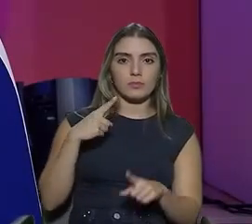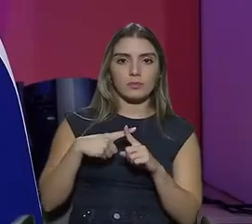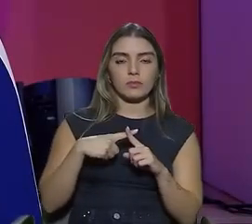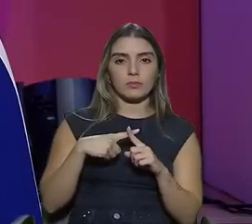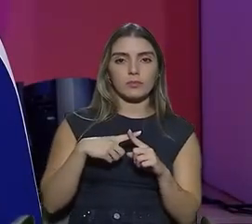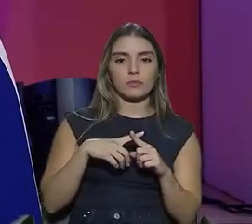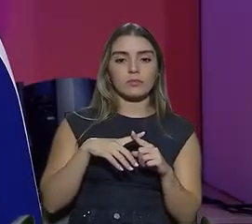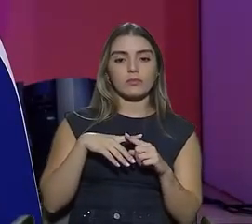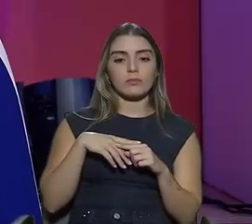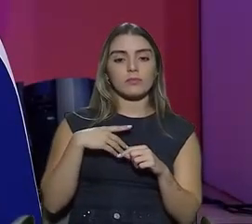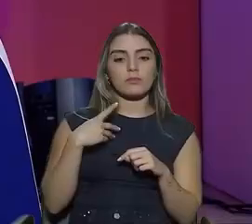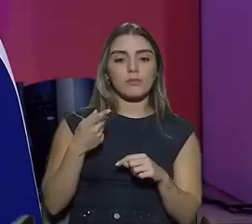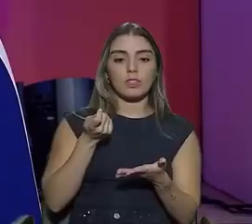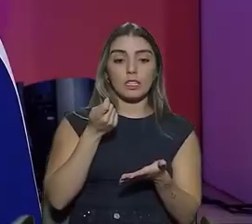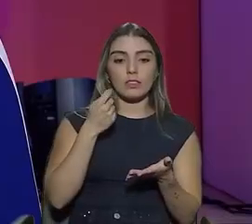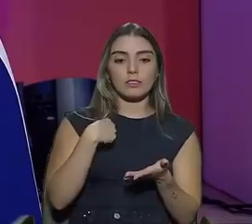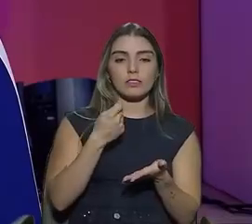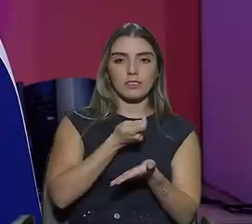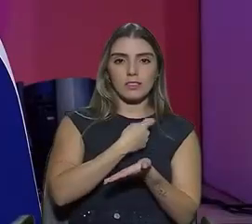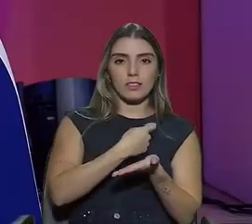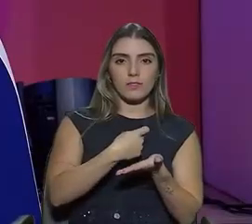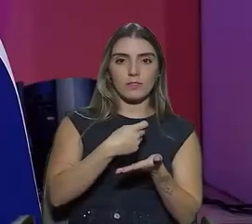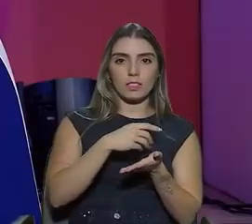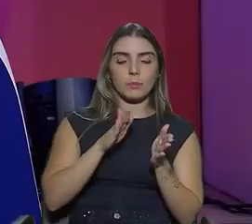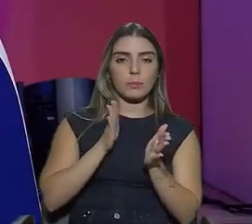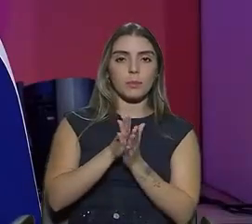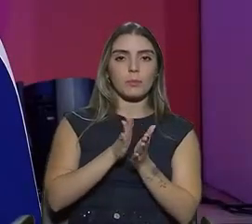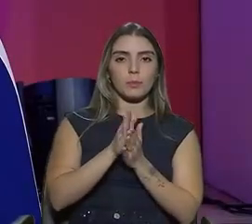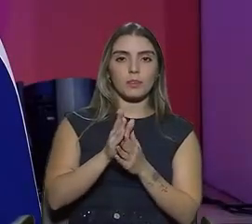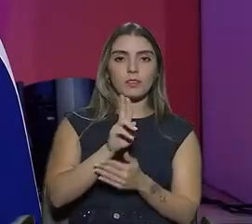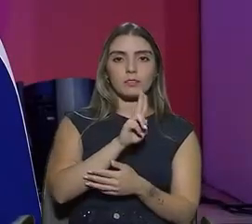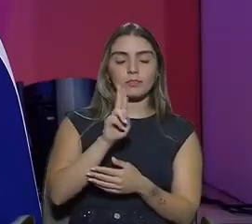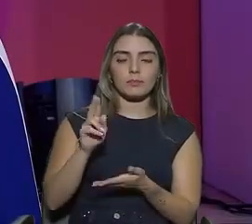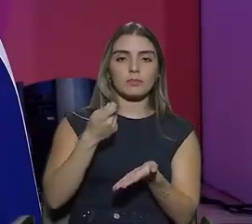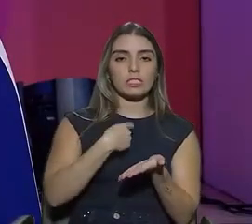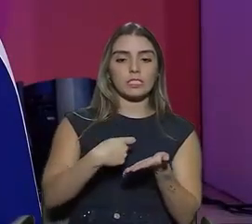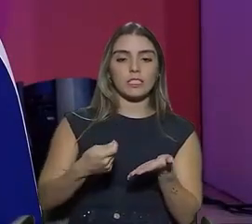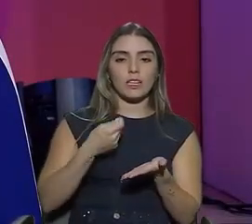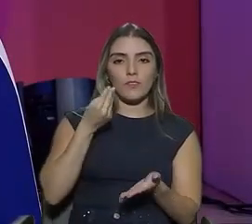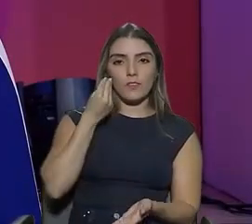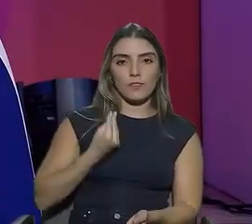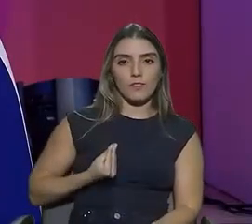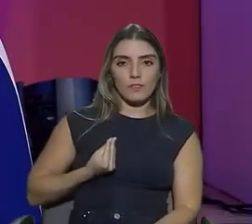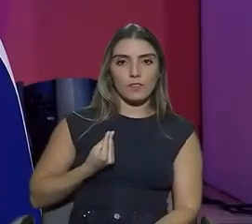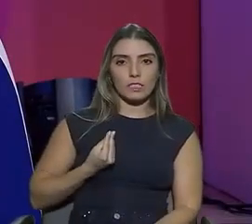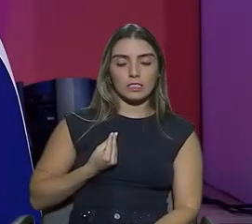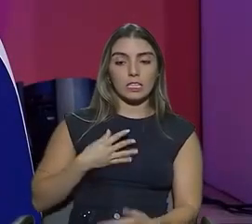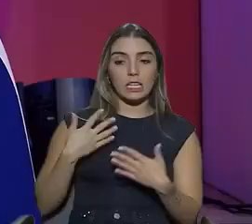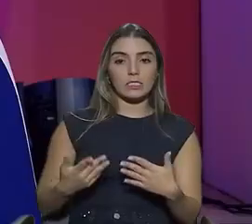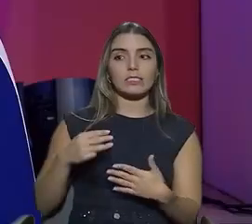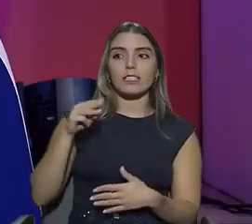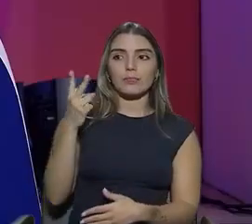eu fiz esse livro, que, por sinal, Marcelino comprou. Gente, Marcelino comprou, a Alessandra